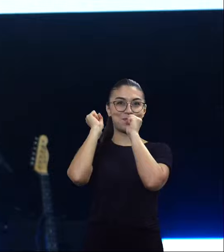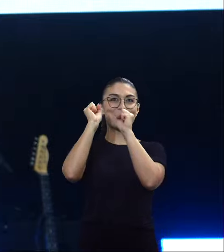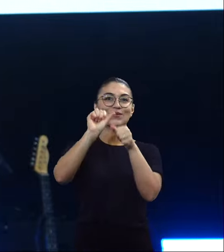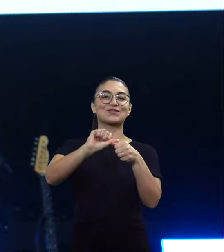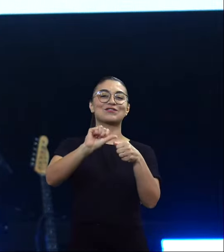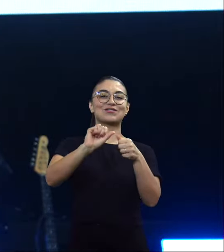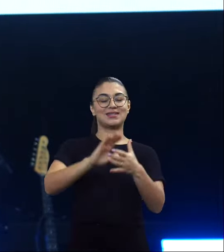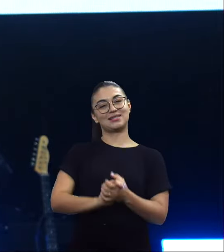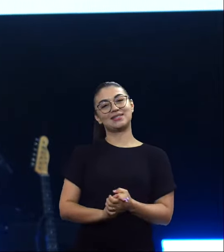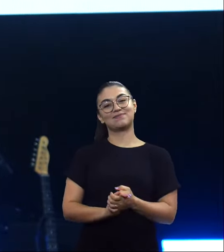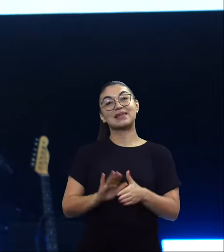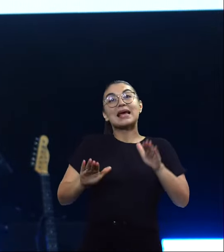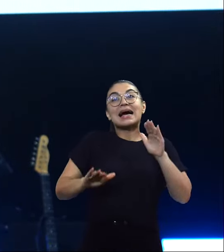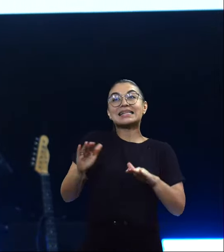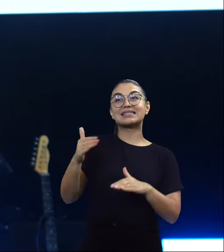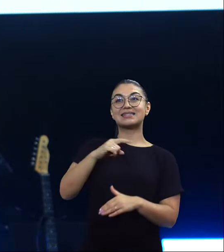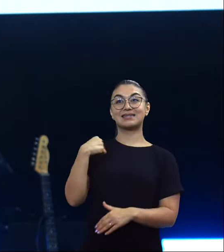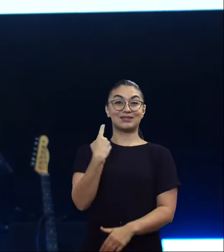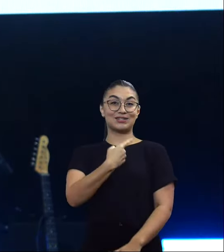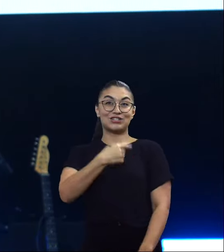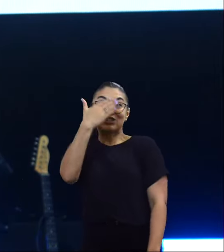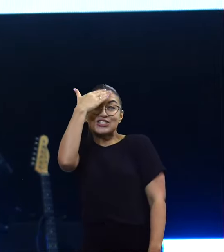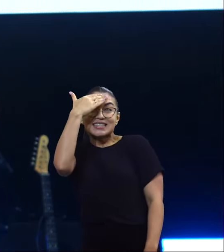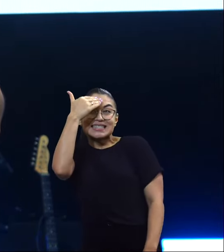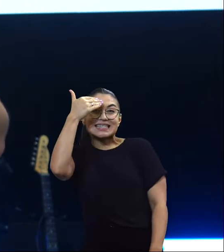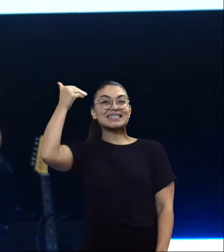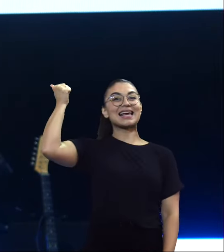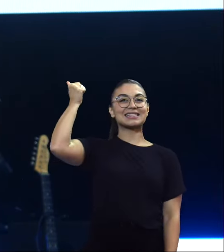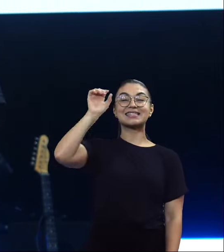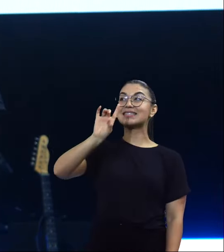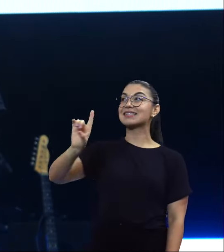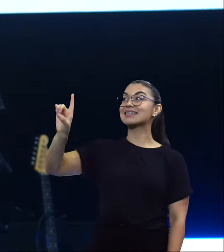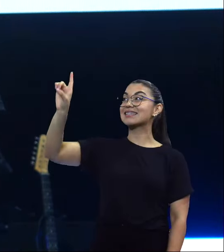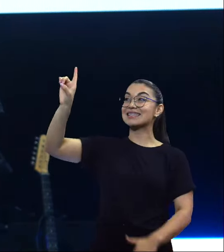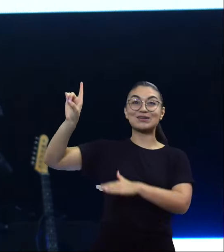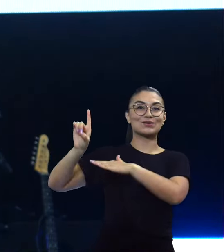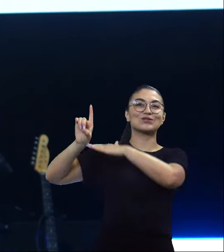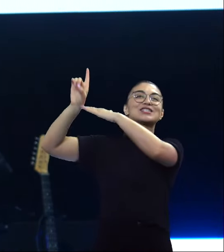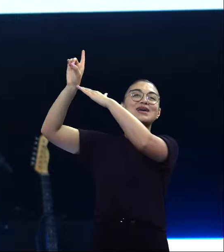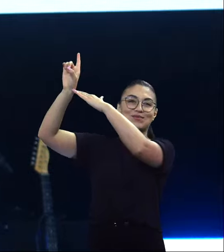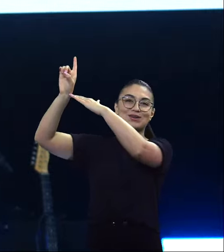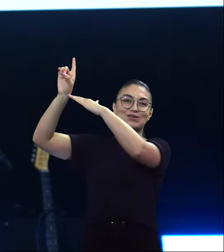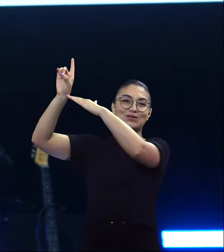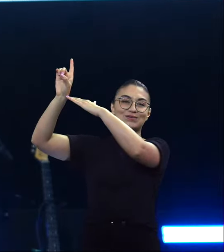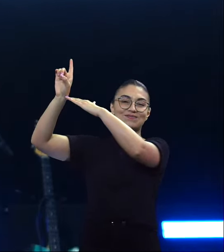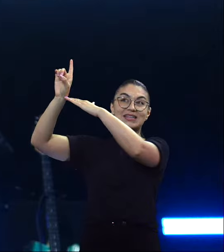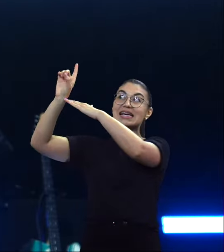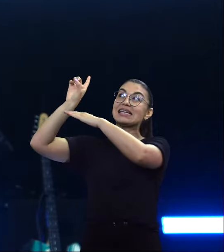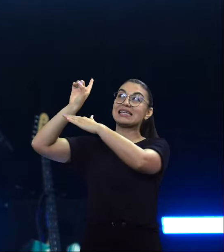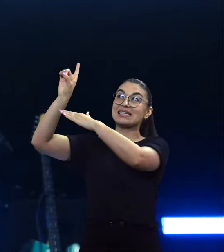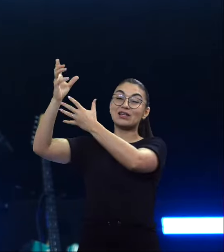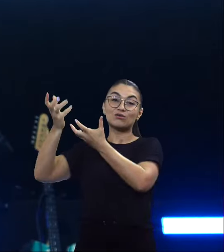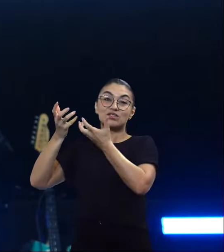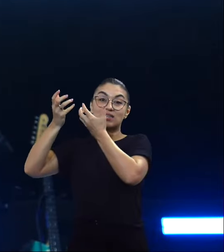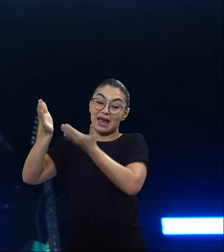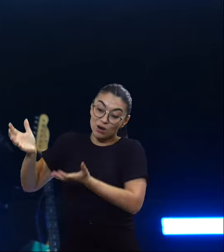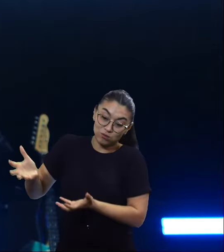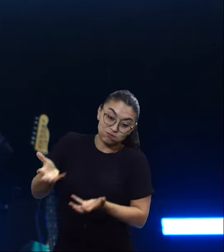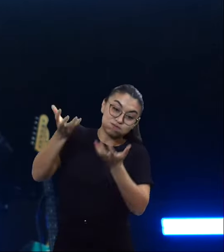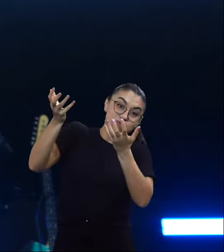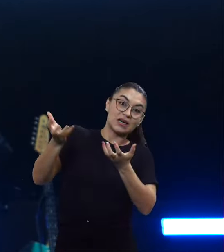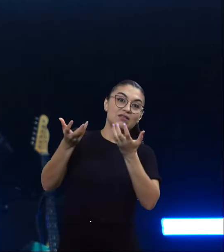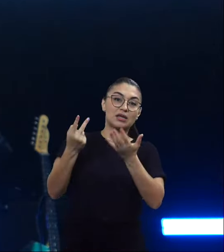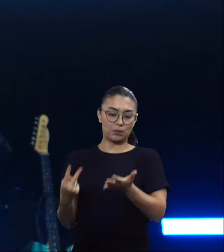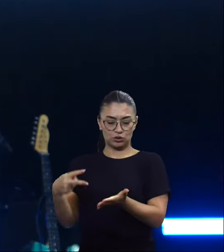nos esquecemos que existe um Deus que está acima de todo e qualquer desafio e quer nos impulsionar para algo ainda